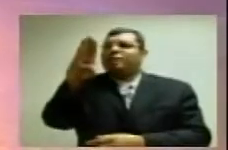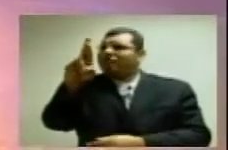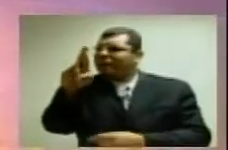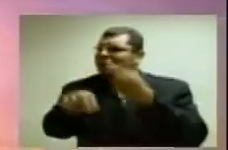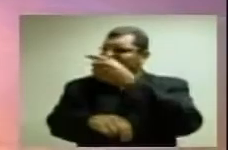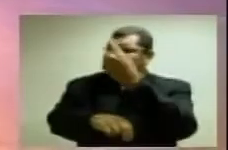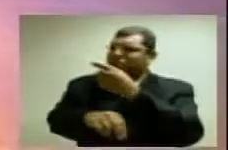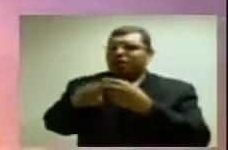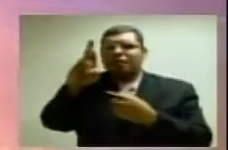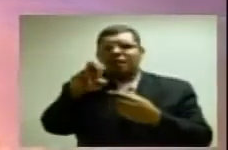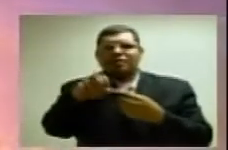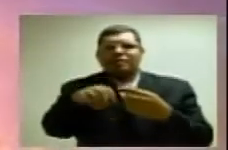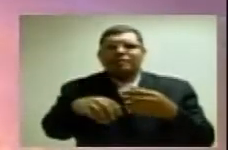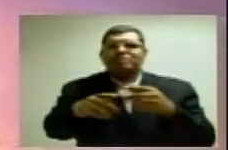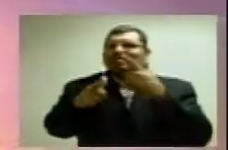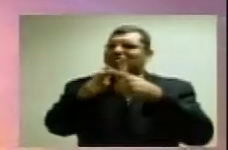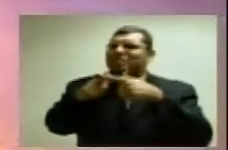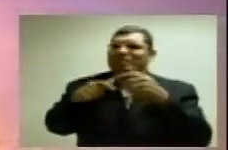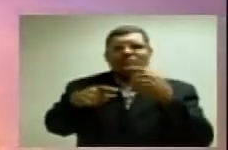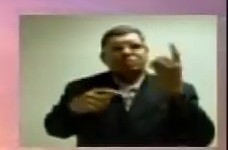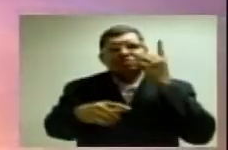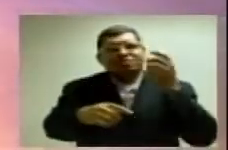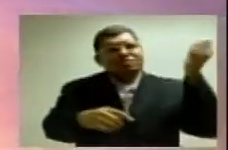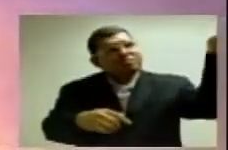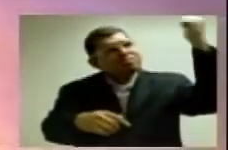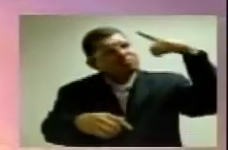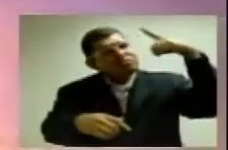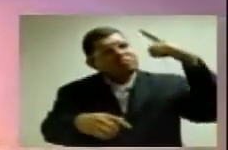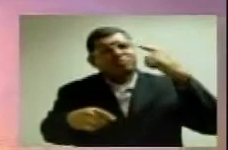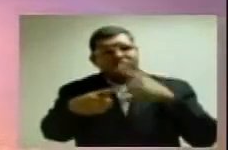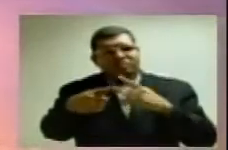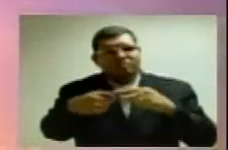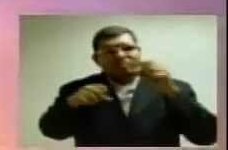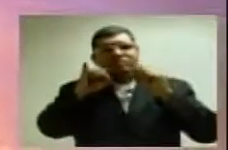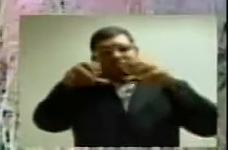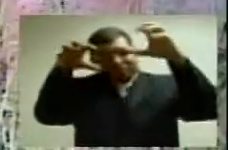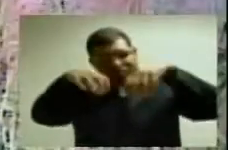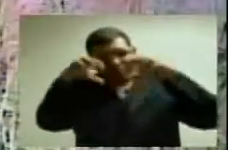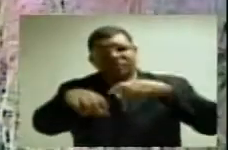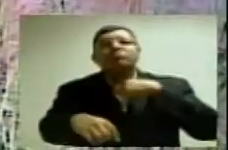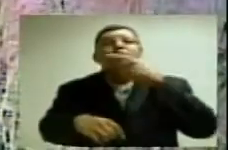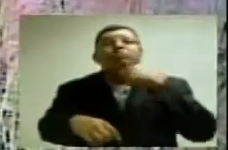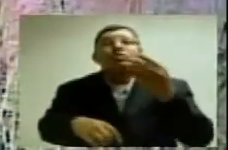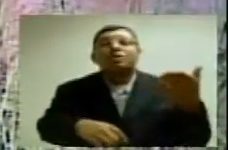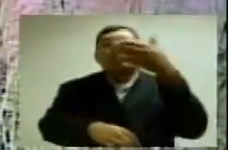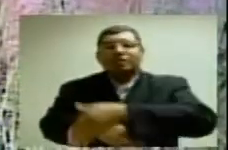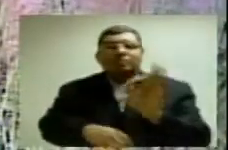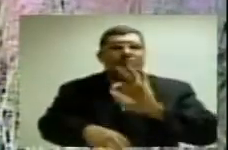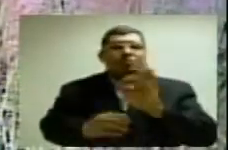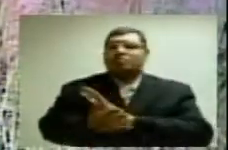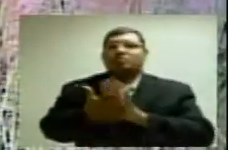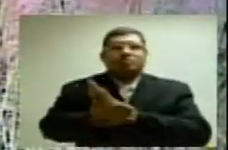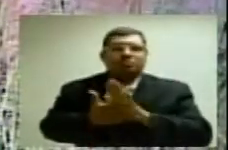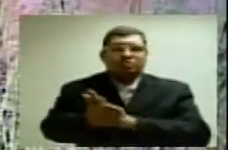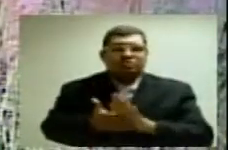Isso é a BR, transitável porque nesse dia fez sol. Porque se chover, ninguém passa de Boca do Acre